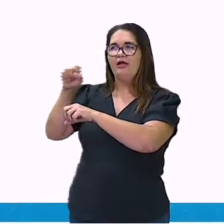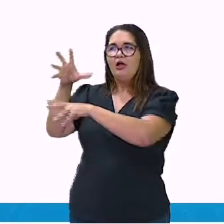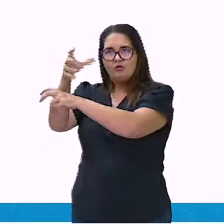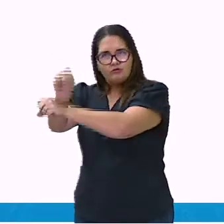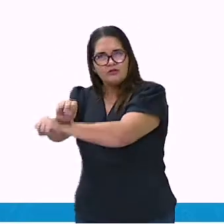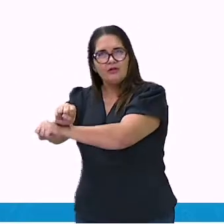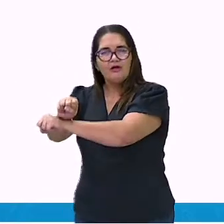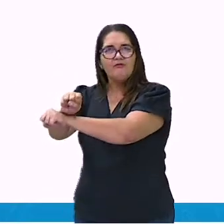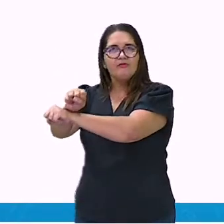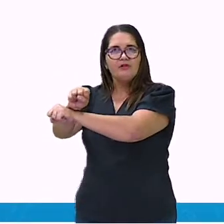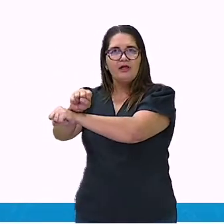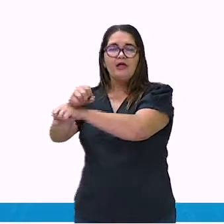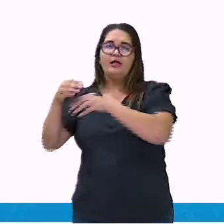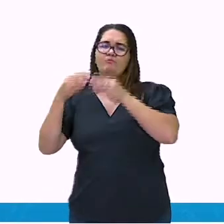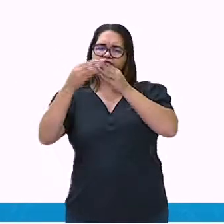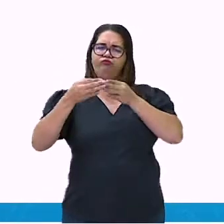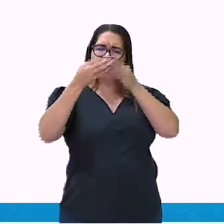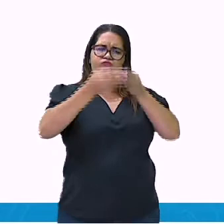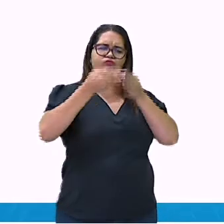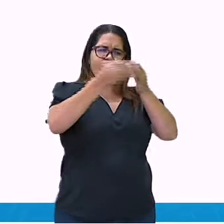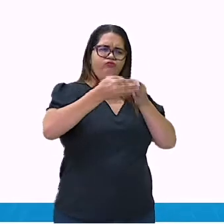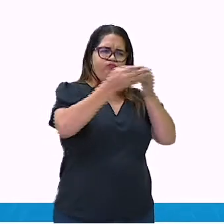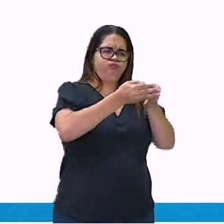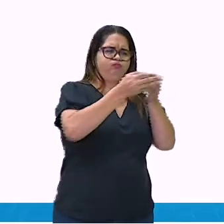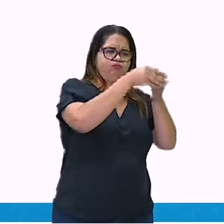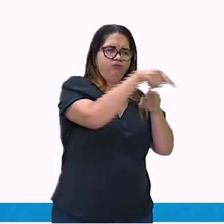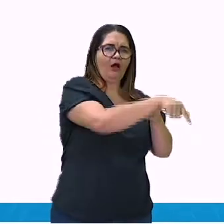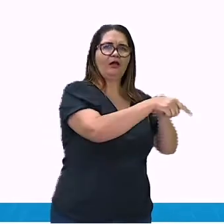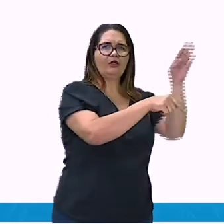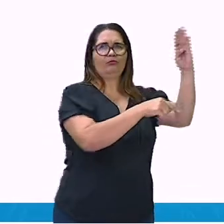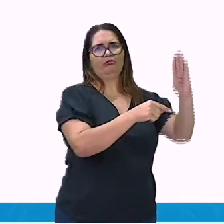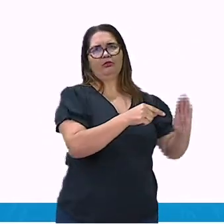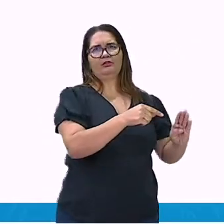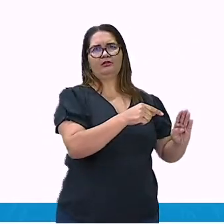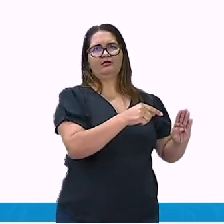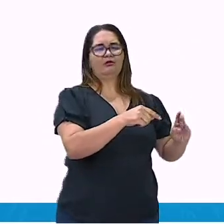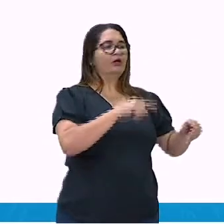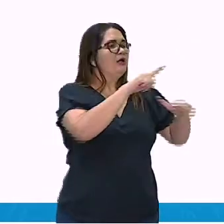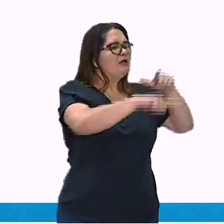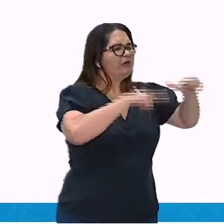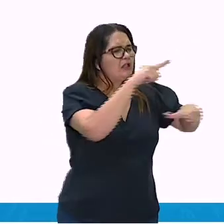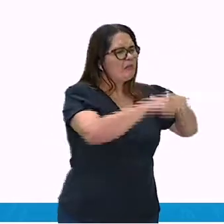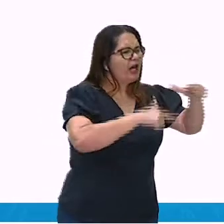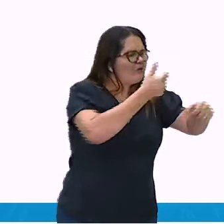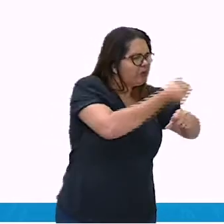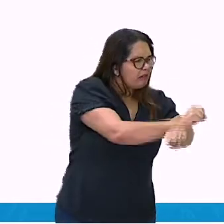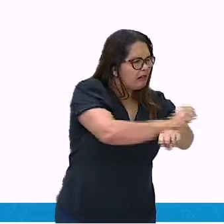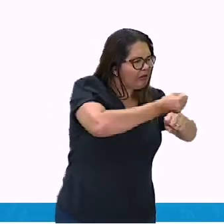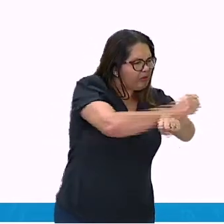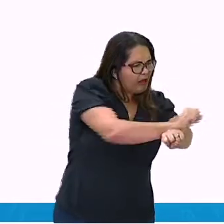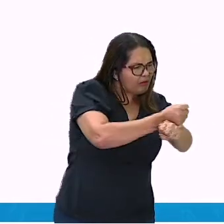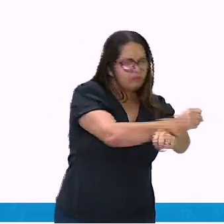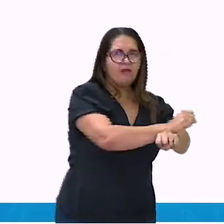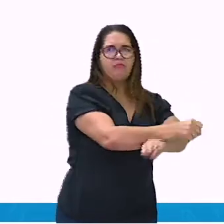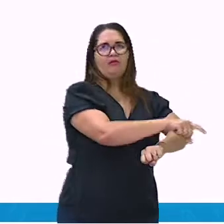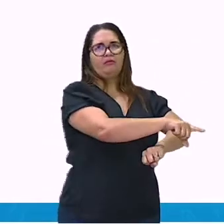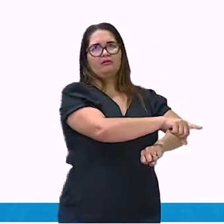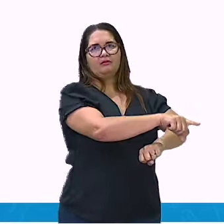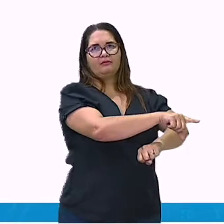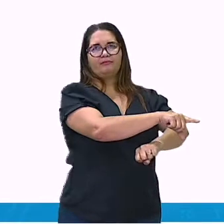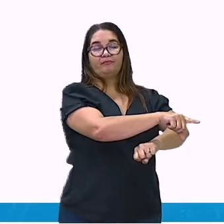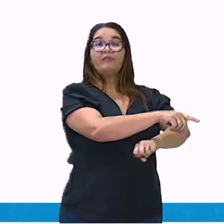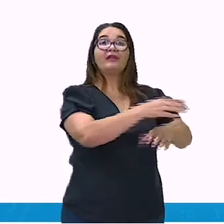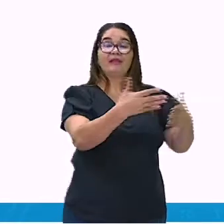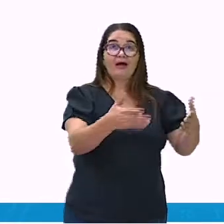do outro lado do Atlântico, na África. E a produção era voltada para a